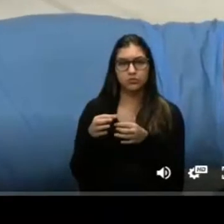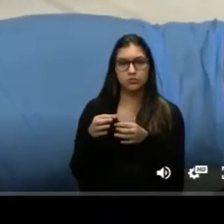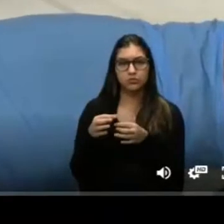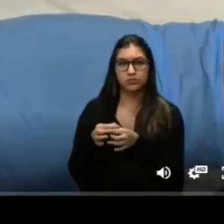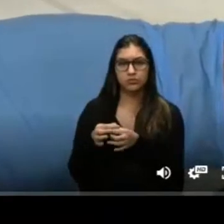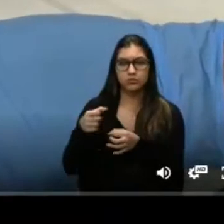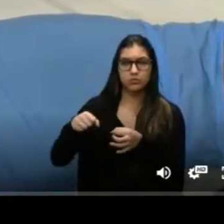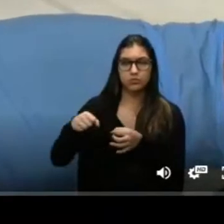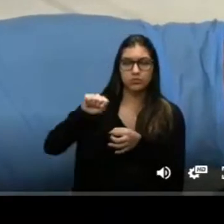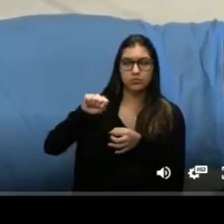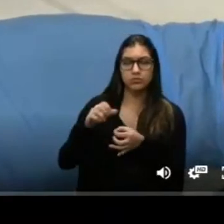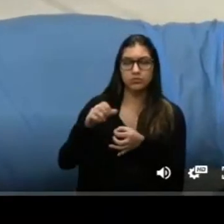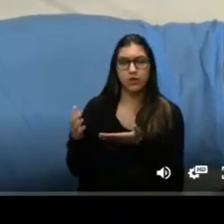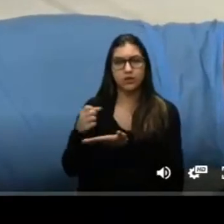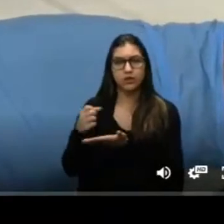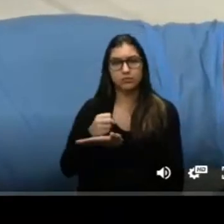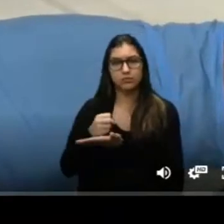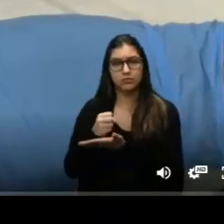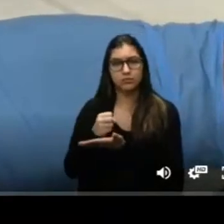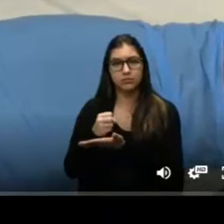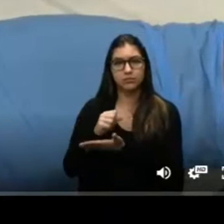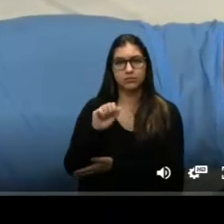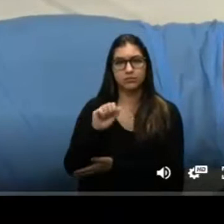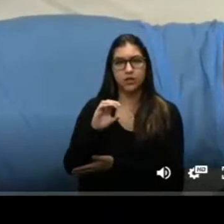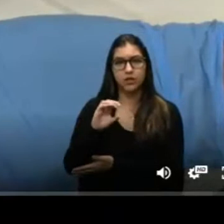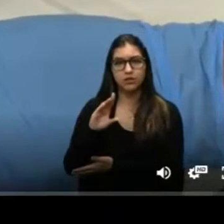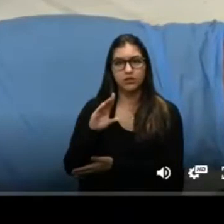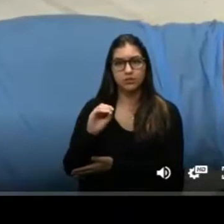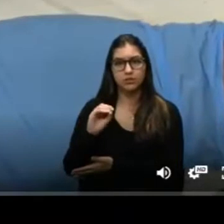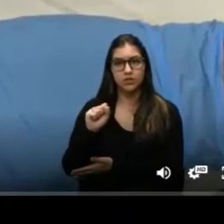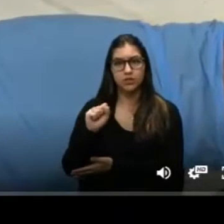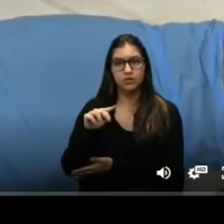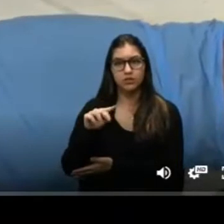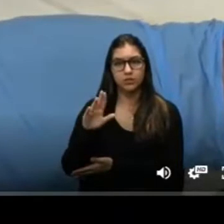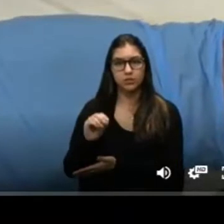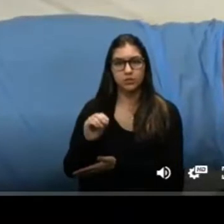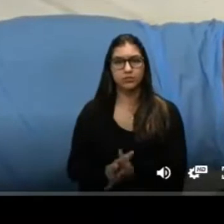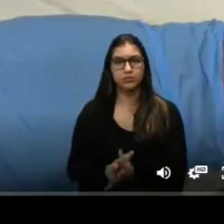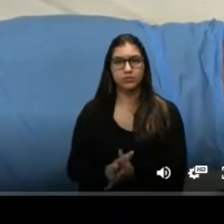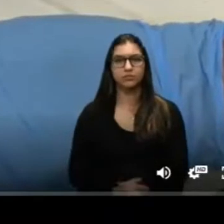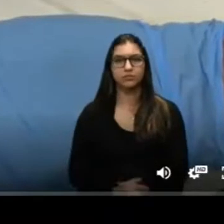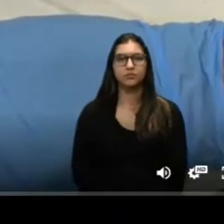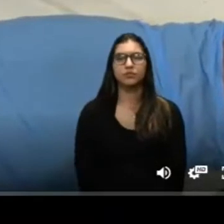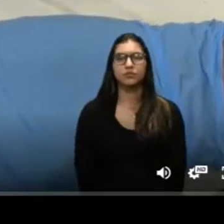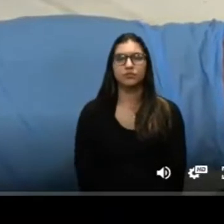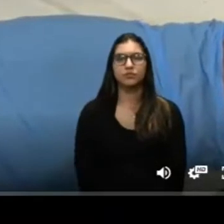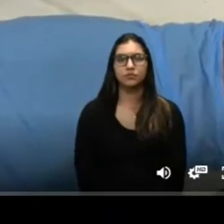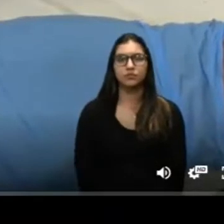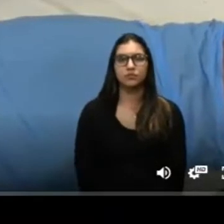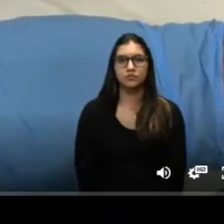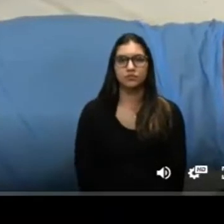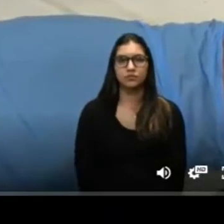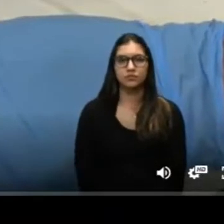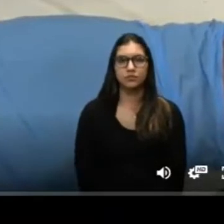agora nós estamos triturando o ácido salicílico. Tem que ter cuidado para não quebrar o vidro de relógio, né? Senão você vai quebrar.